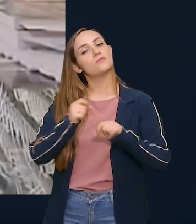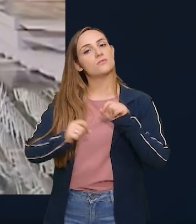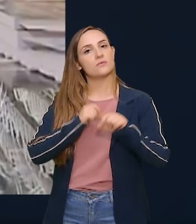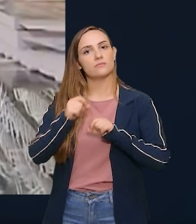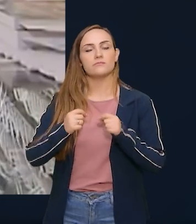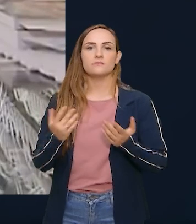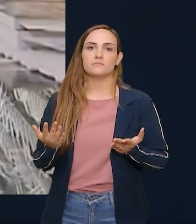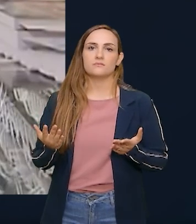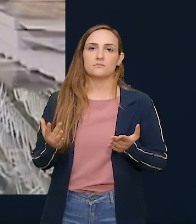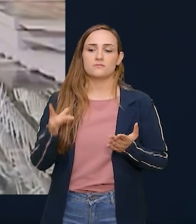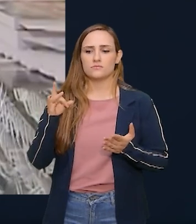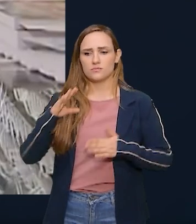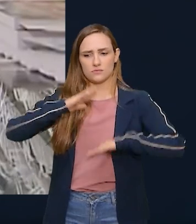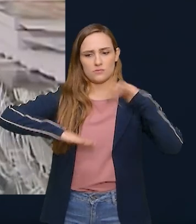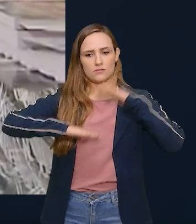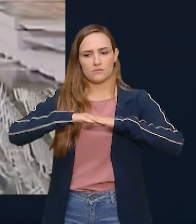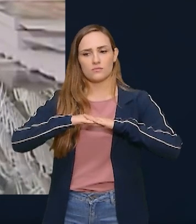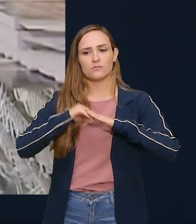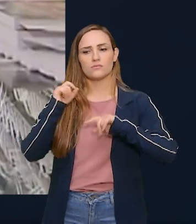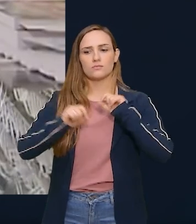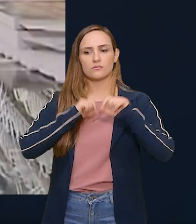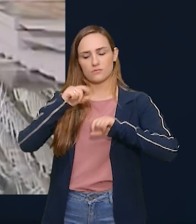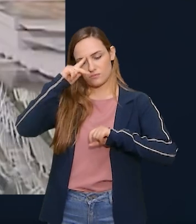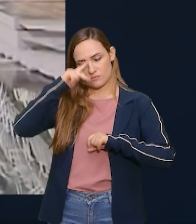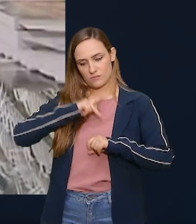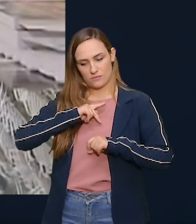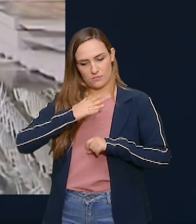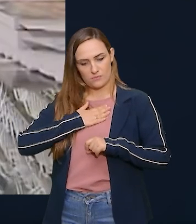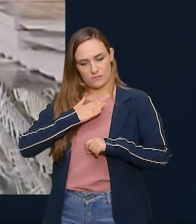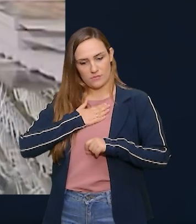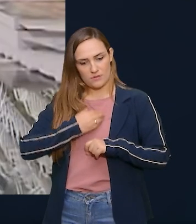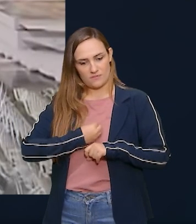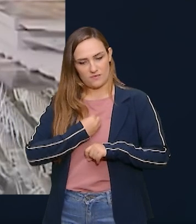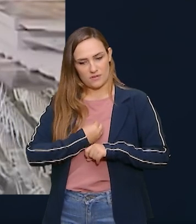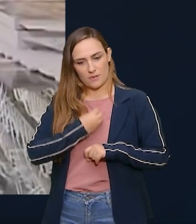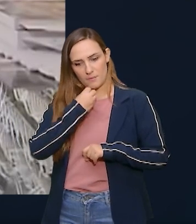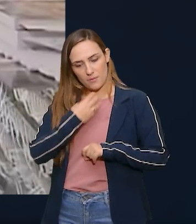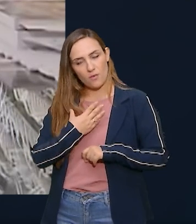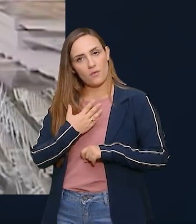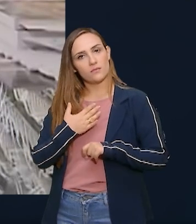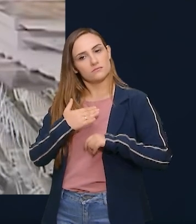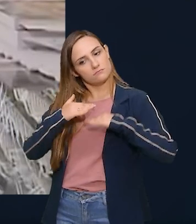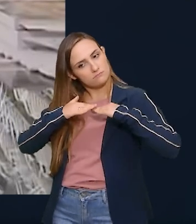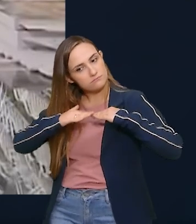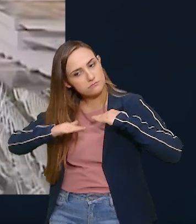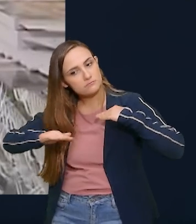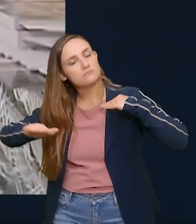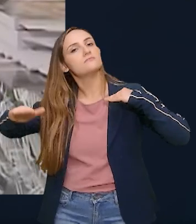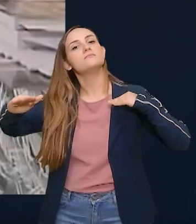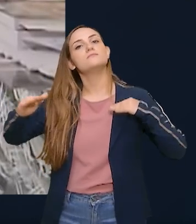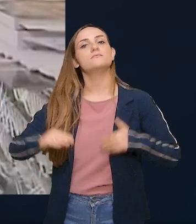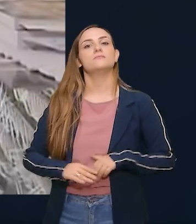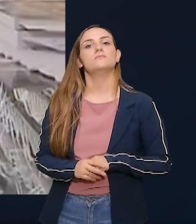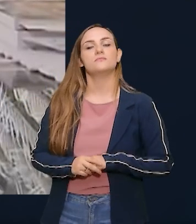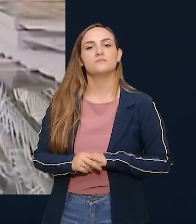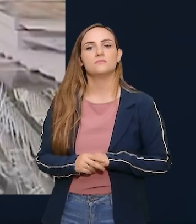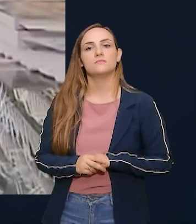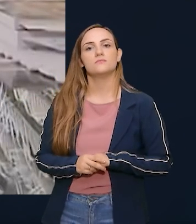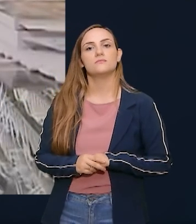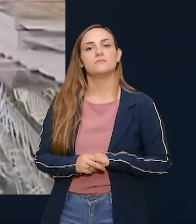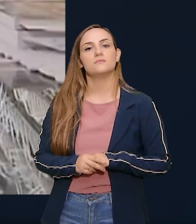vida é muito mais, além de ser profissional, é pessoal também. Conseguir ter uma vida pessoal boa, bem